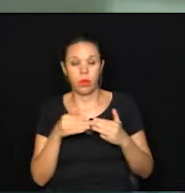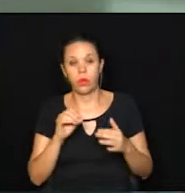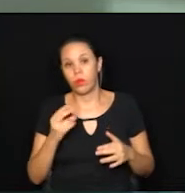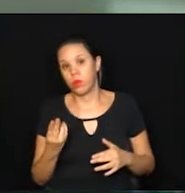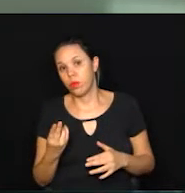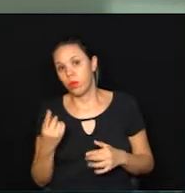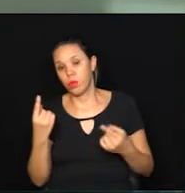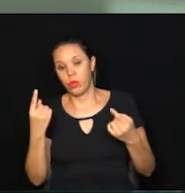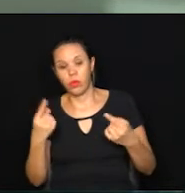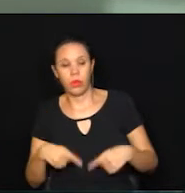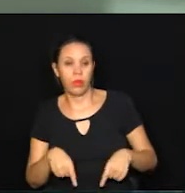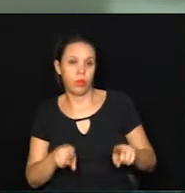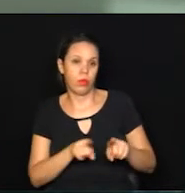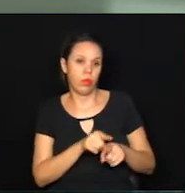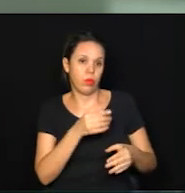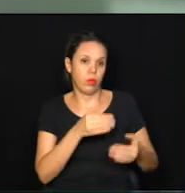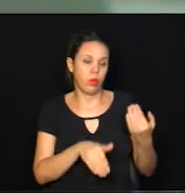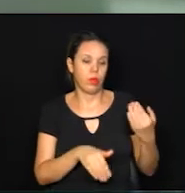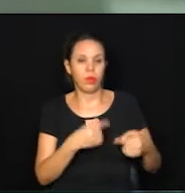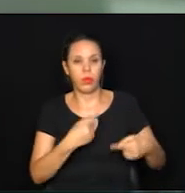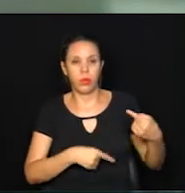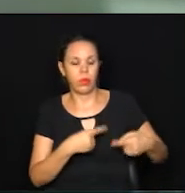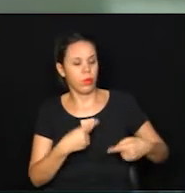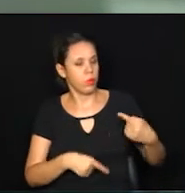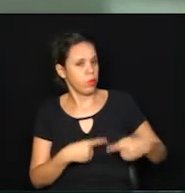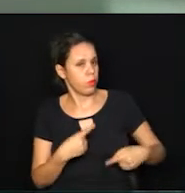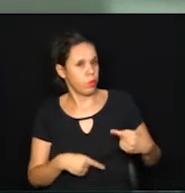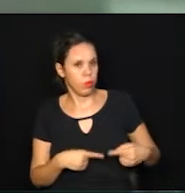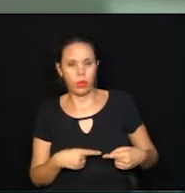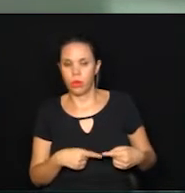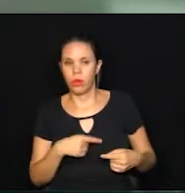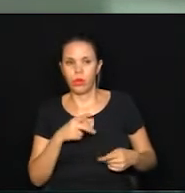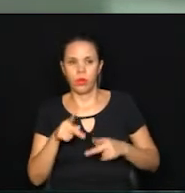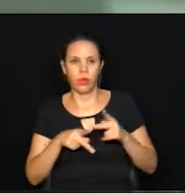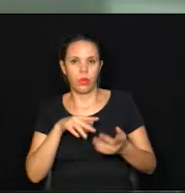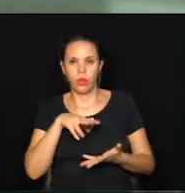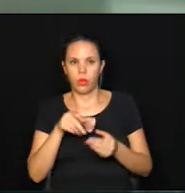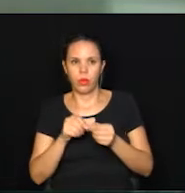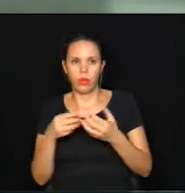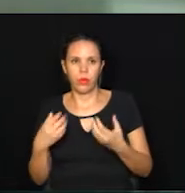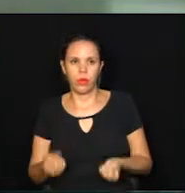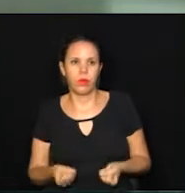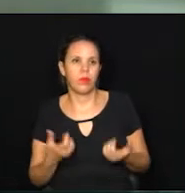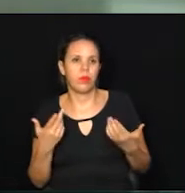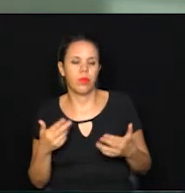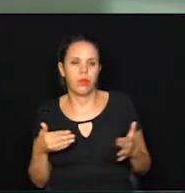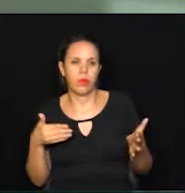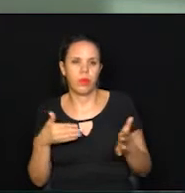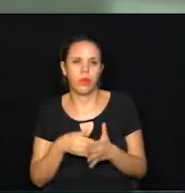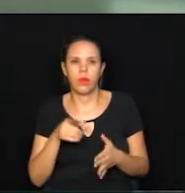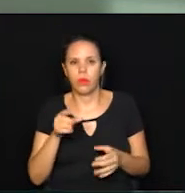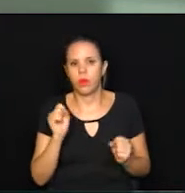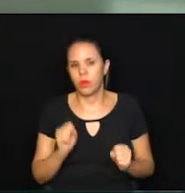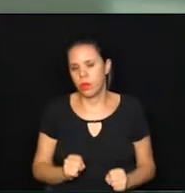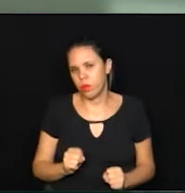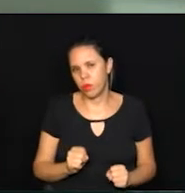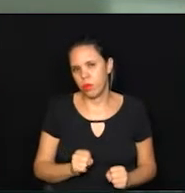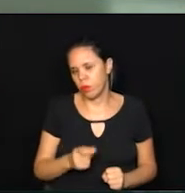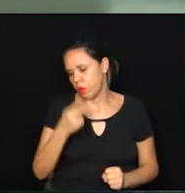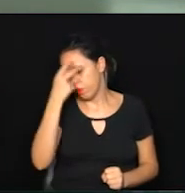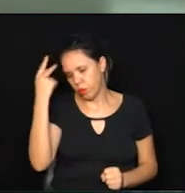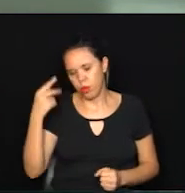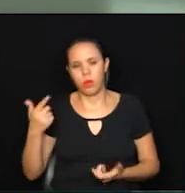vai contra essas políticas em comum que o mundo vem adotado. E, por último, você pode ser uma